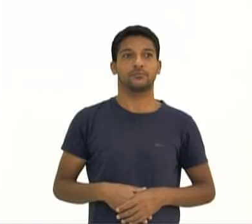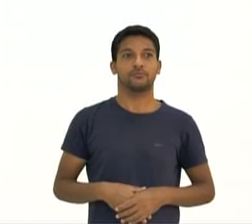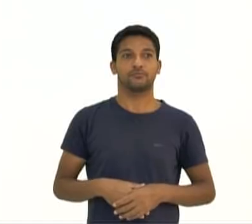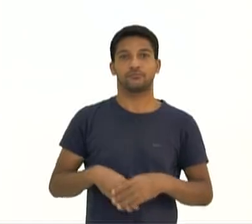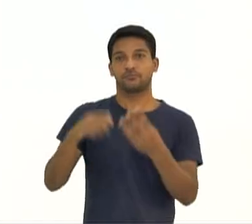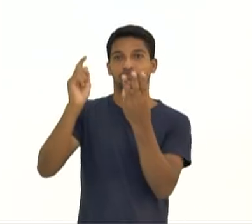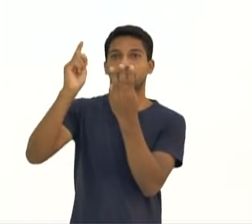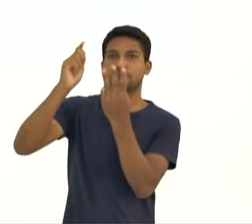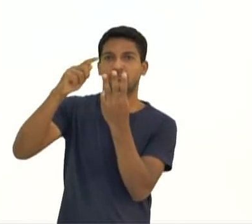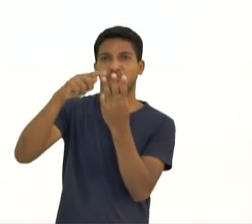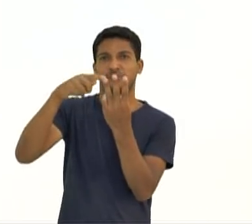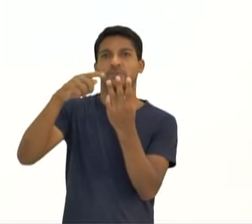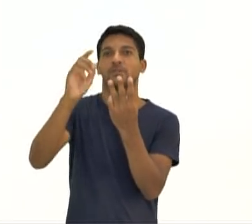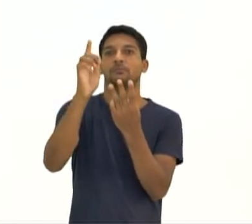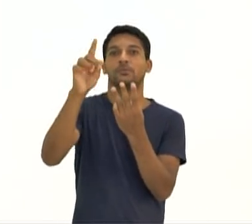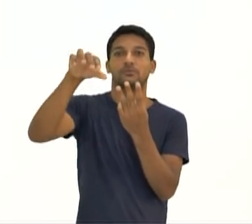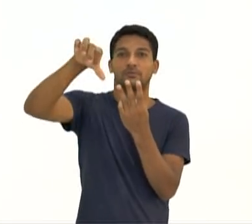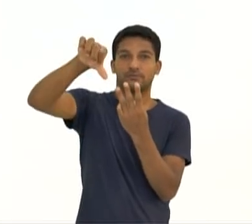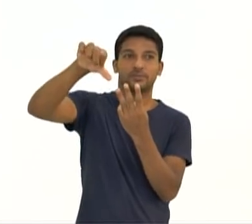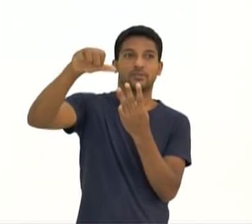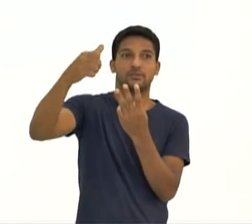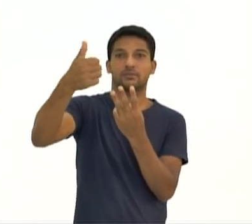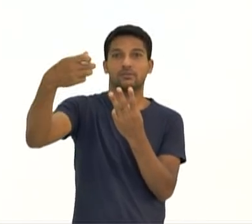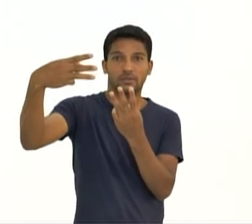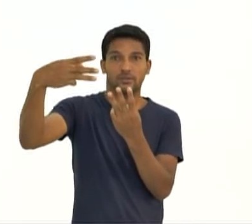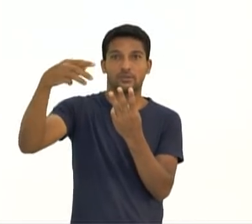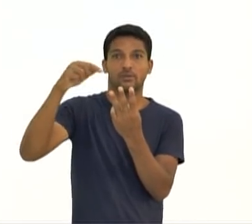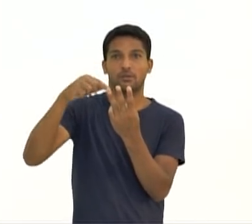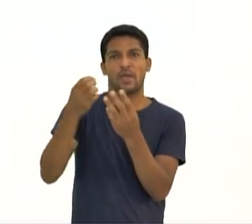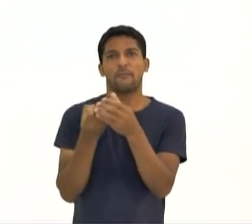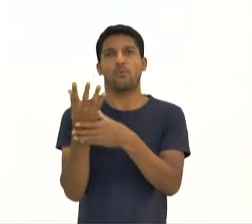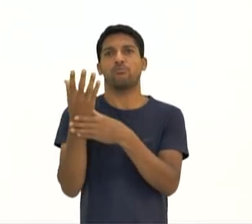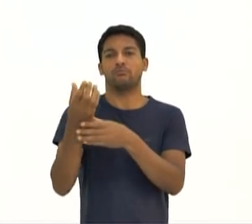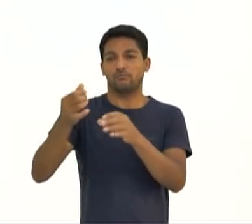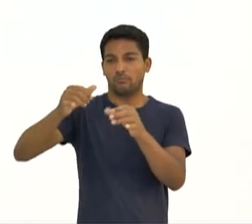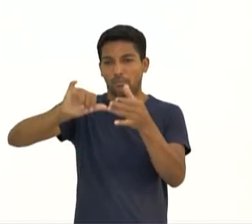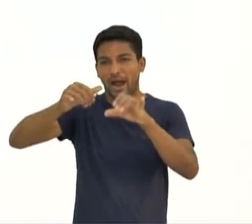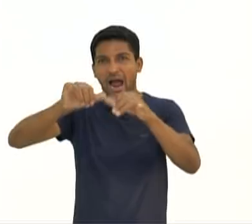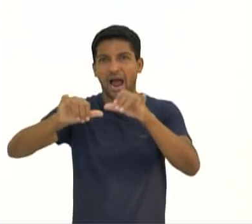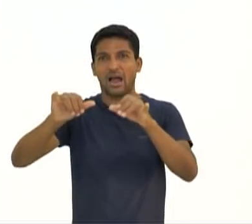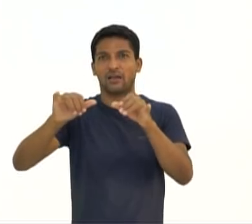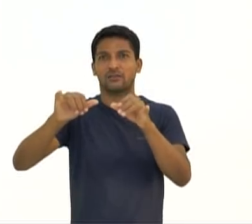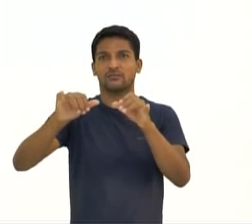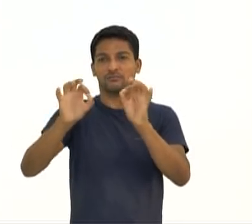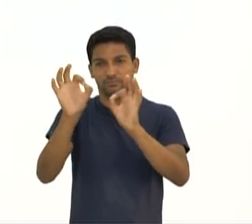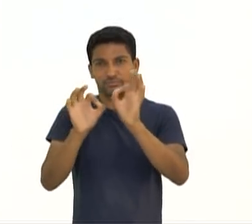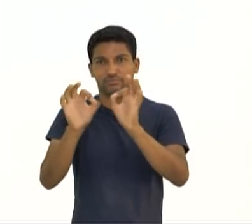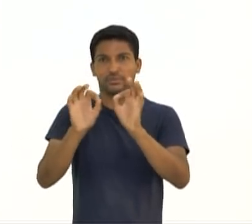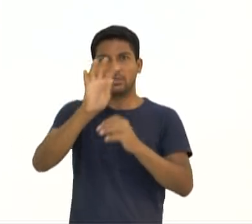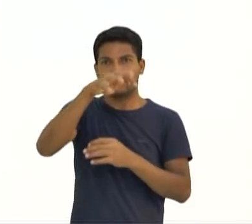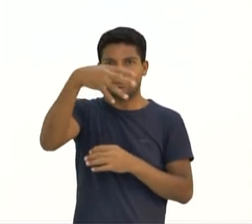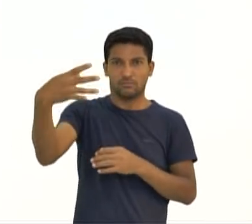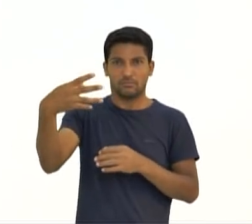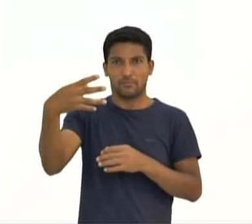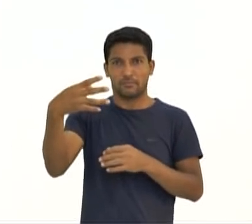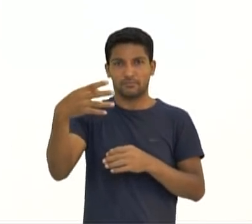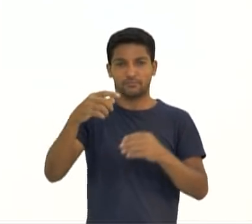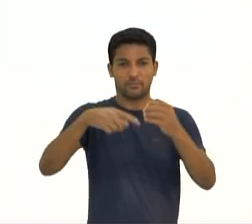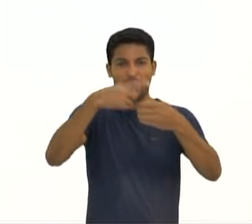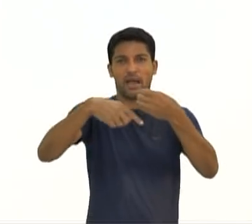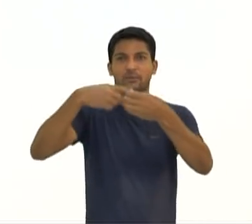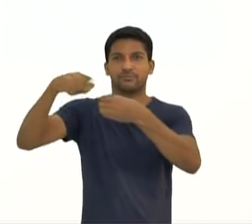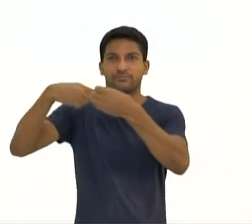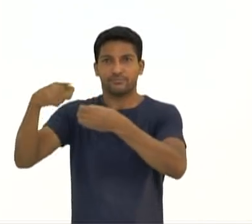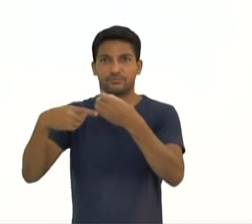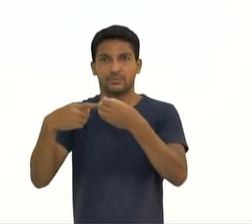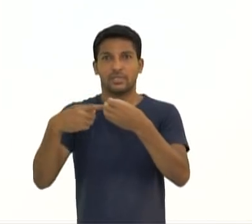e alguns anos depois, em 1913, Moseley, então, propôs a organização dos elementos a partir dos seus